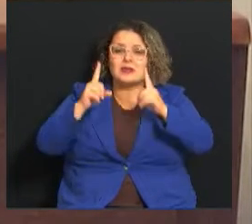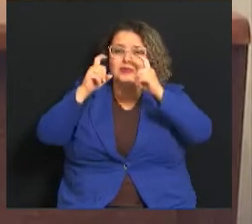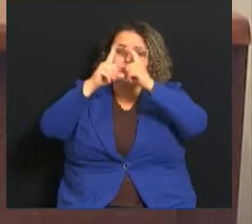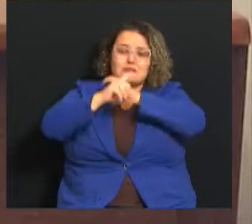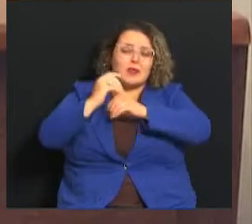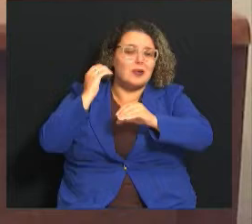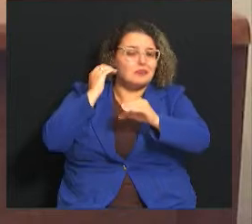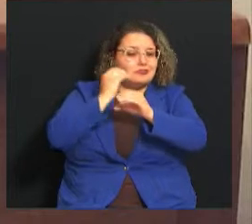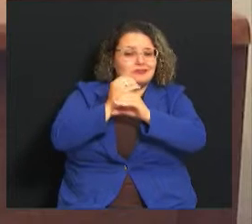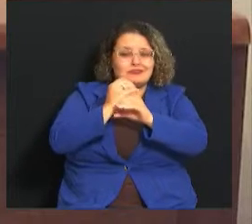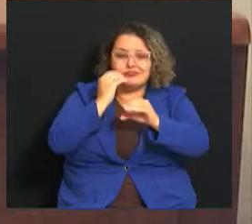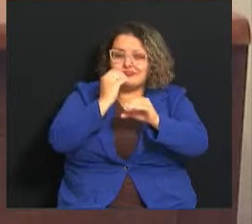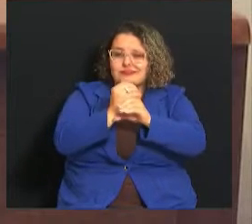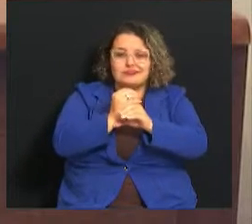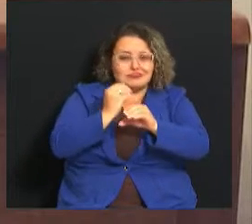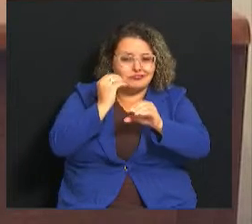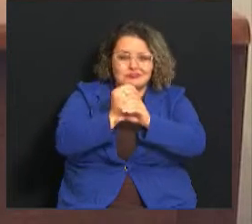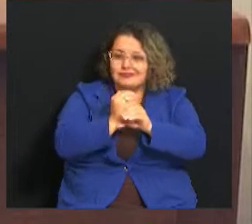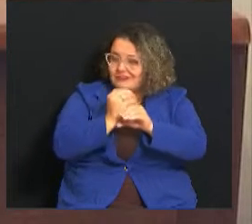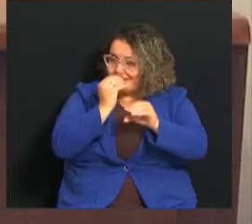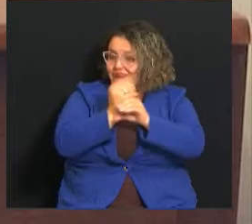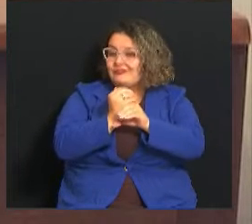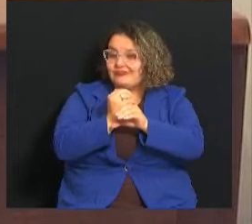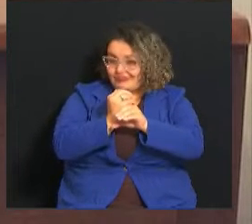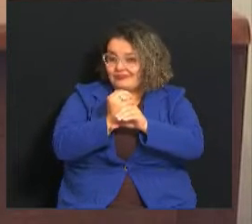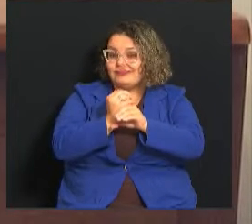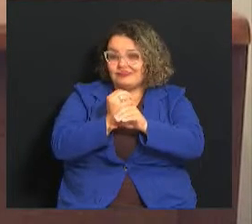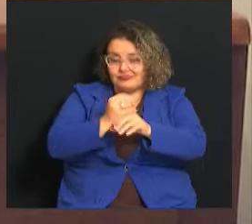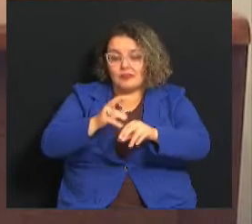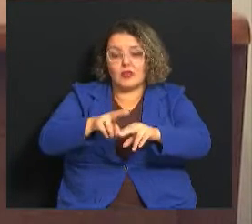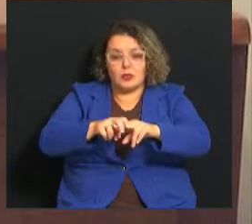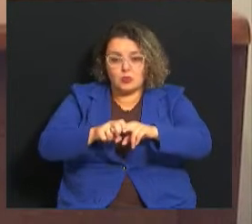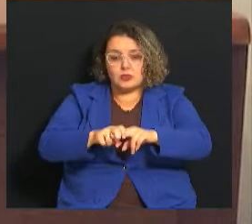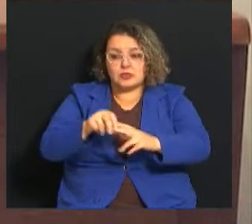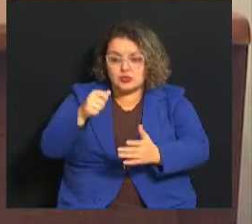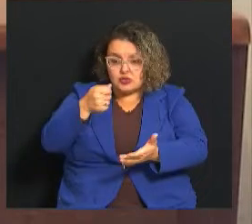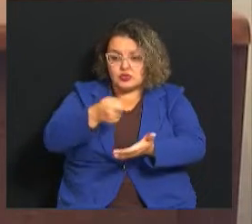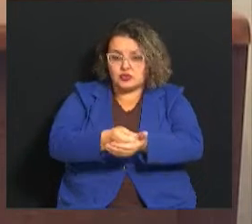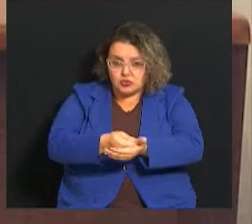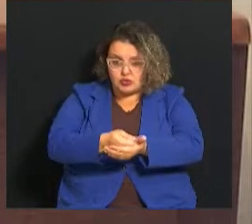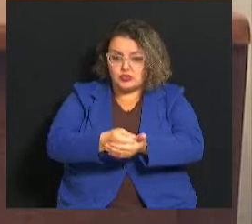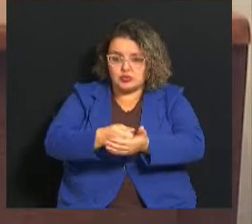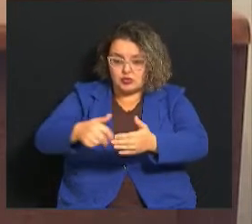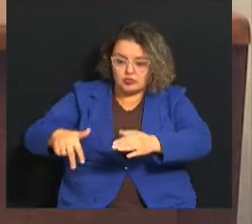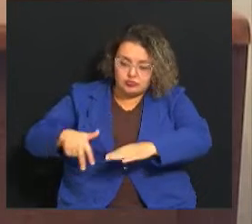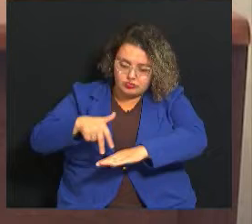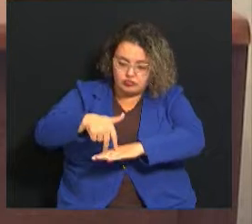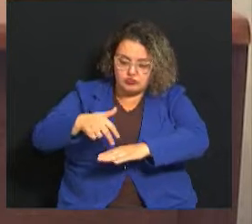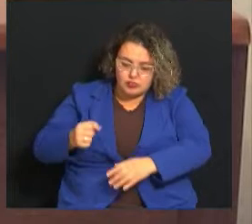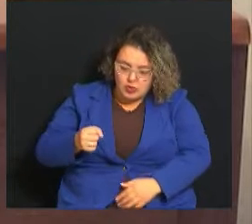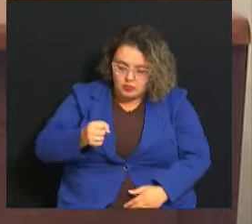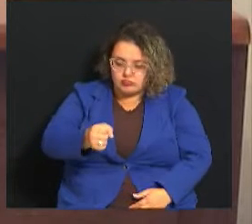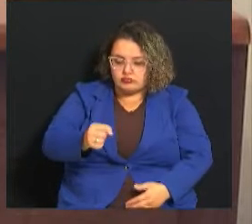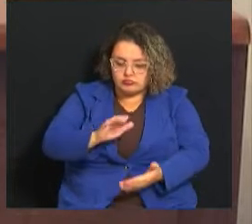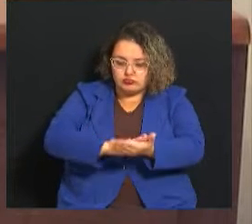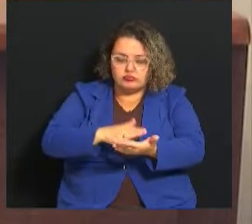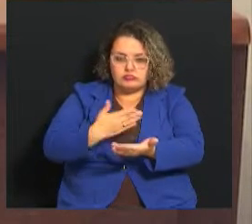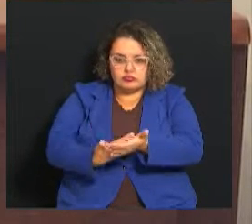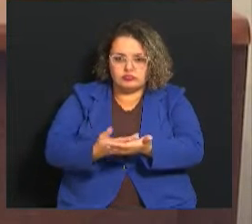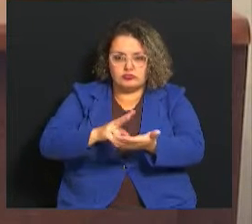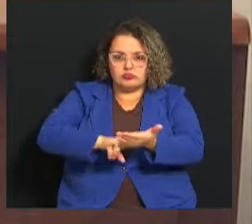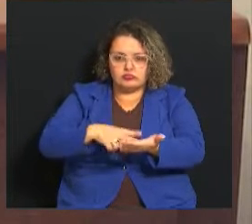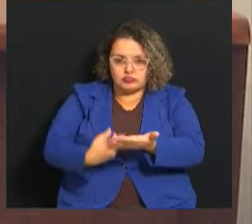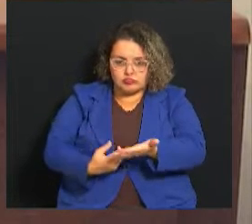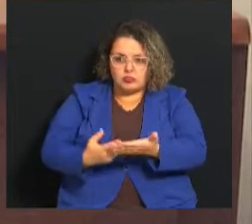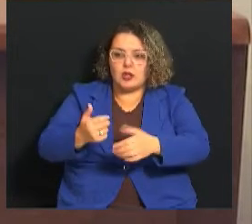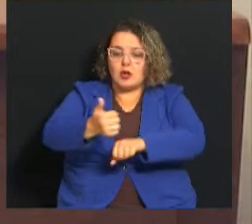comunicação. Portanto, garantir a presença de um tradutor, ou seja, de um profissional